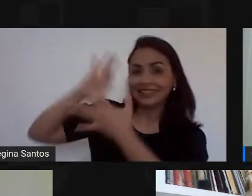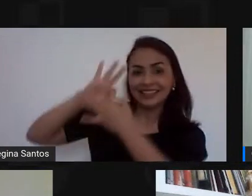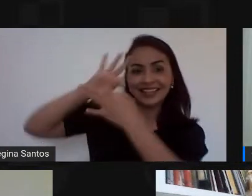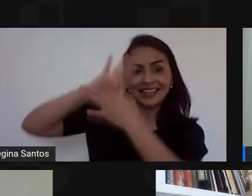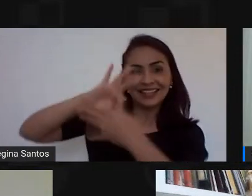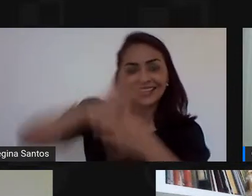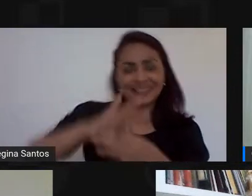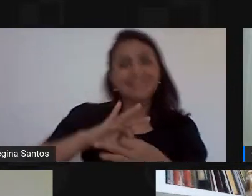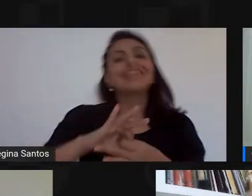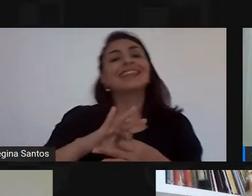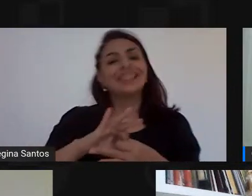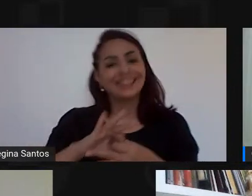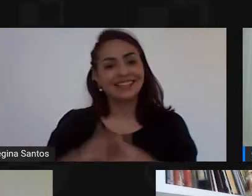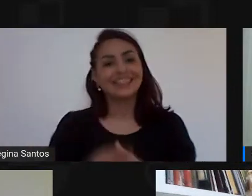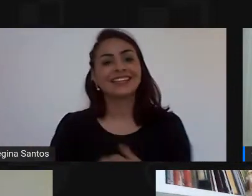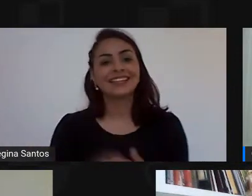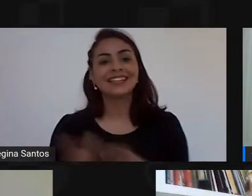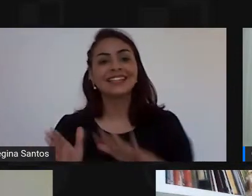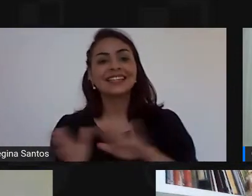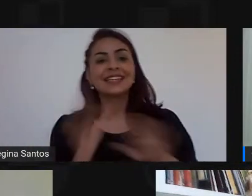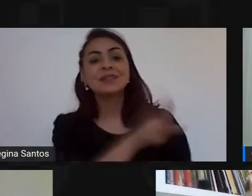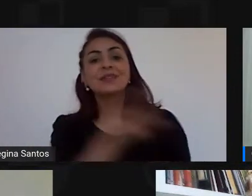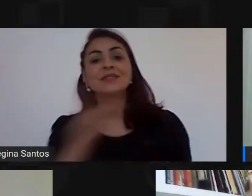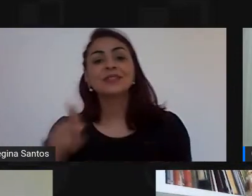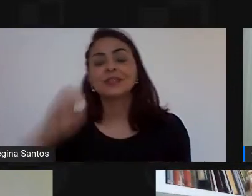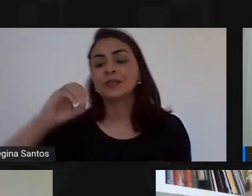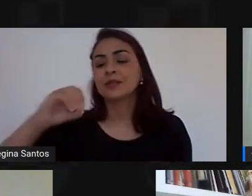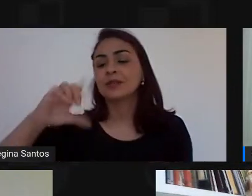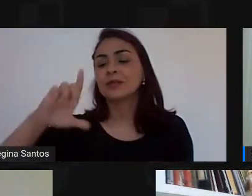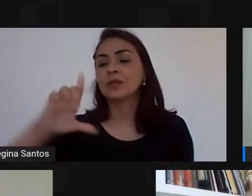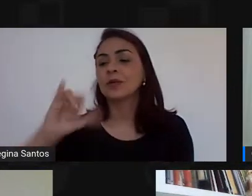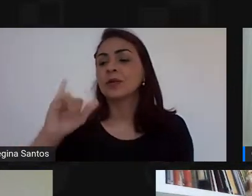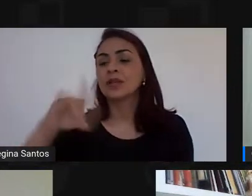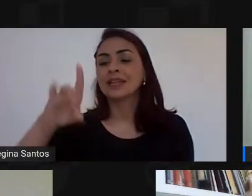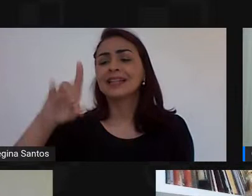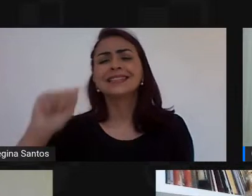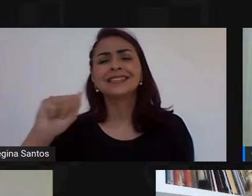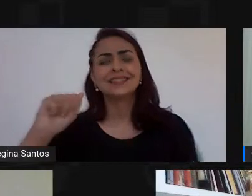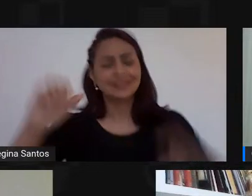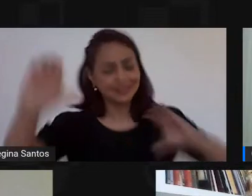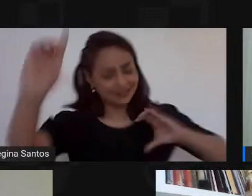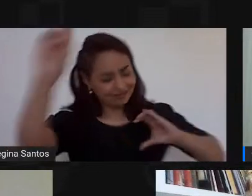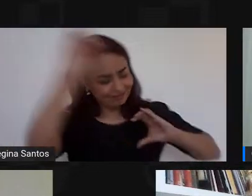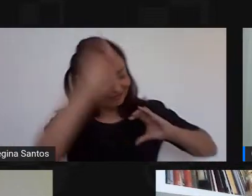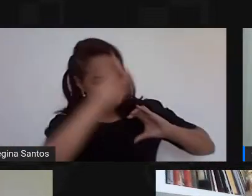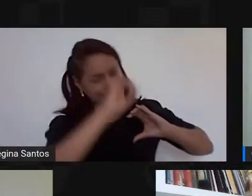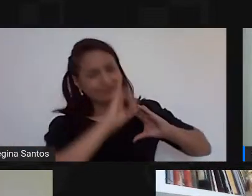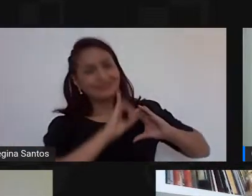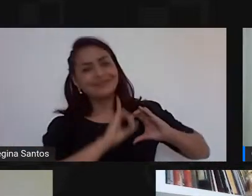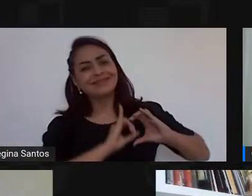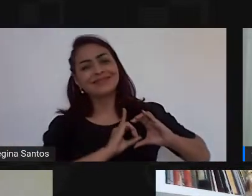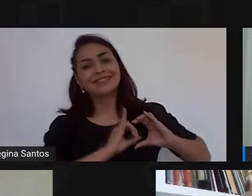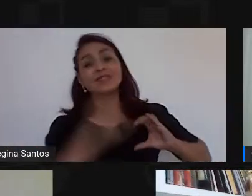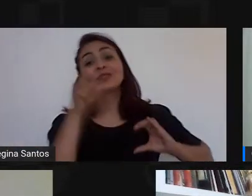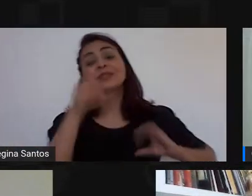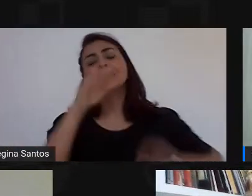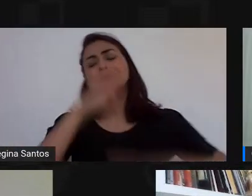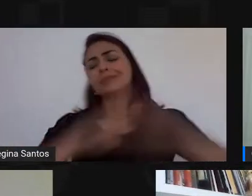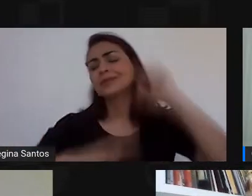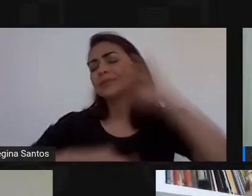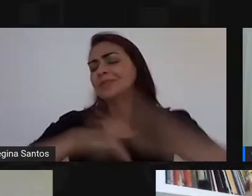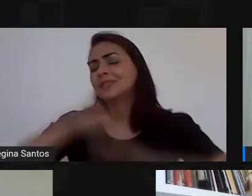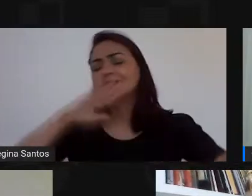vez, assim, dizer que a senhora mora no meu coração, e que é um exemplo de profissionalismo que eu vou levar para a vida toda, né,